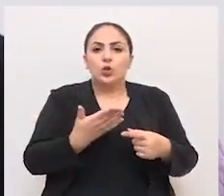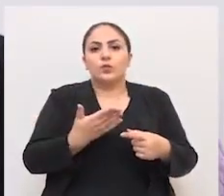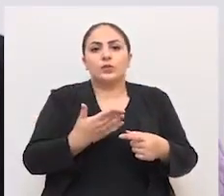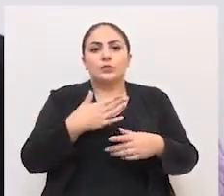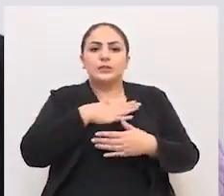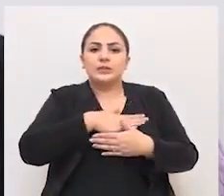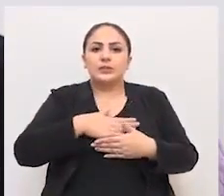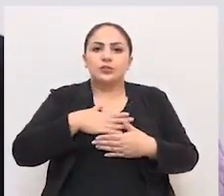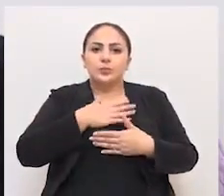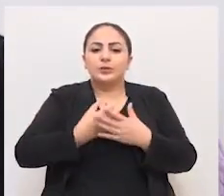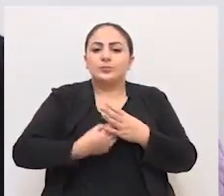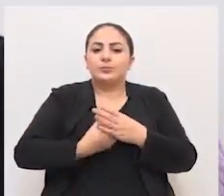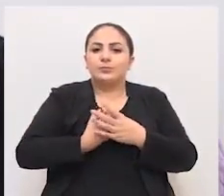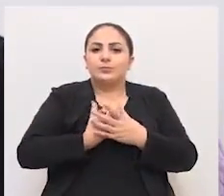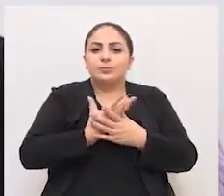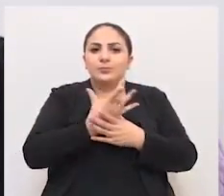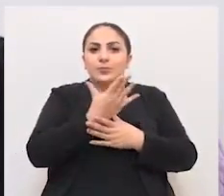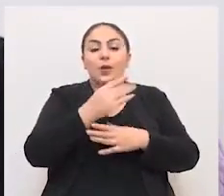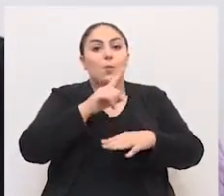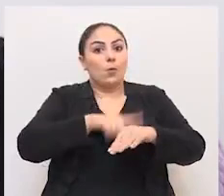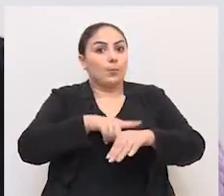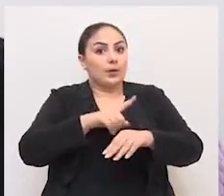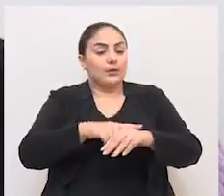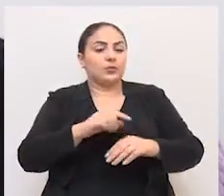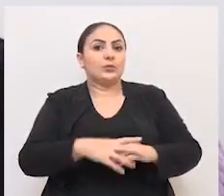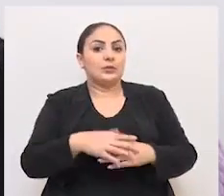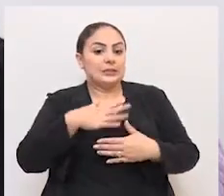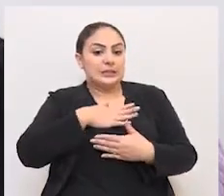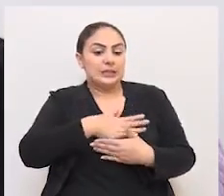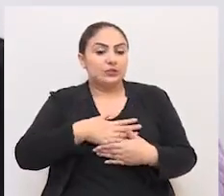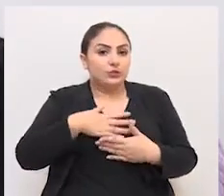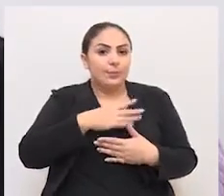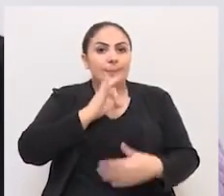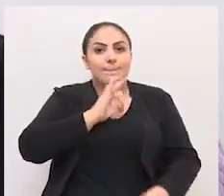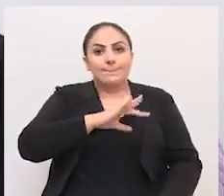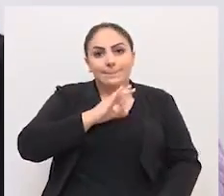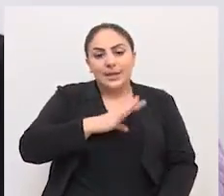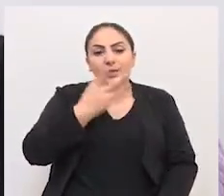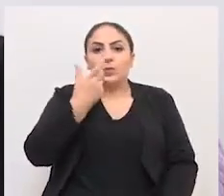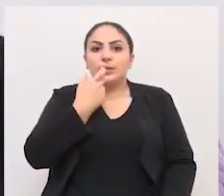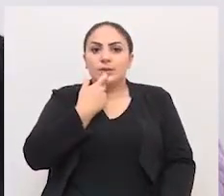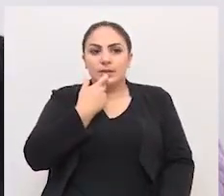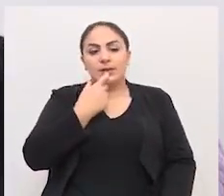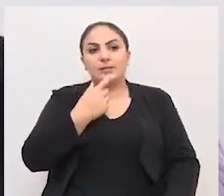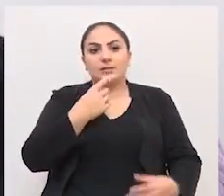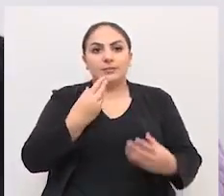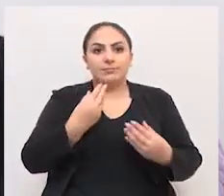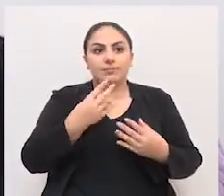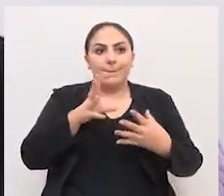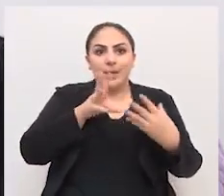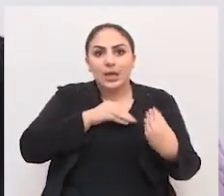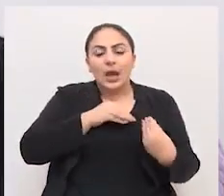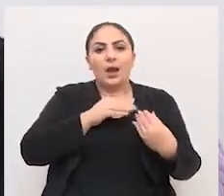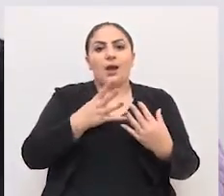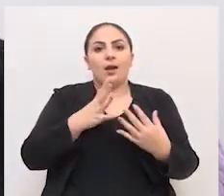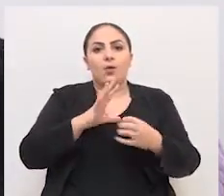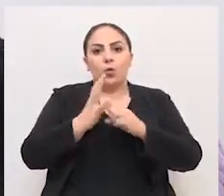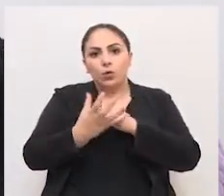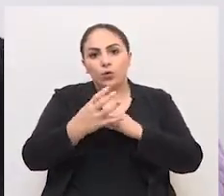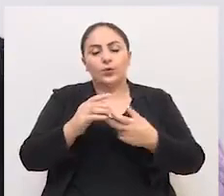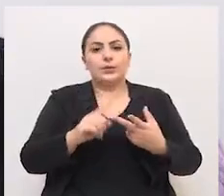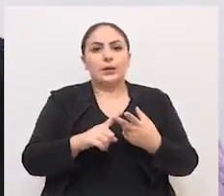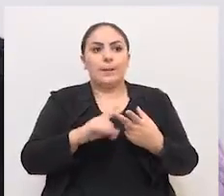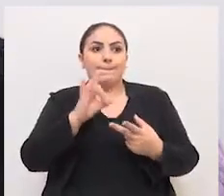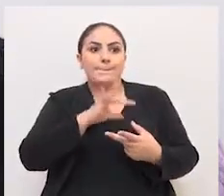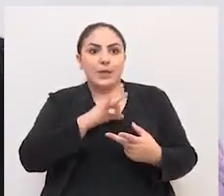são novos sentimentos que estão aflorando nesse momento. Sentimentos de medo da criança pegar a doença,